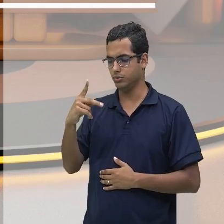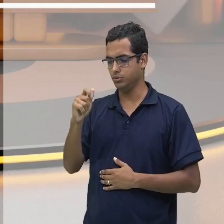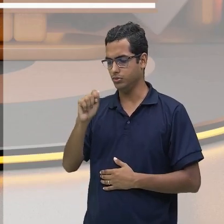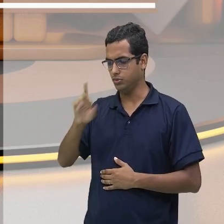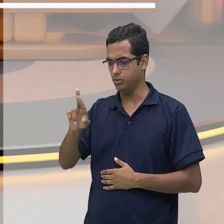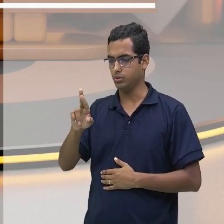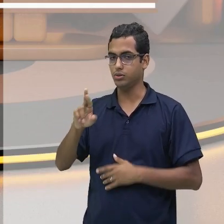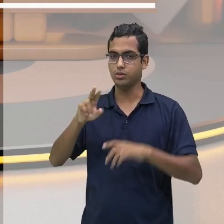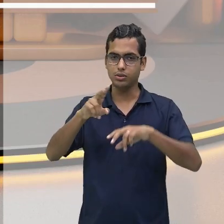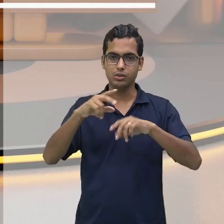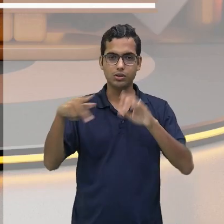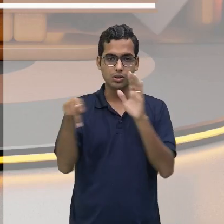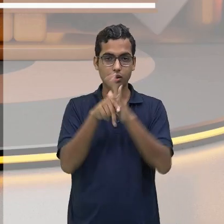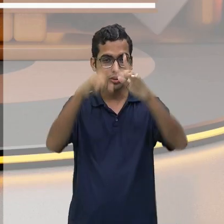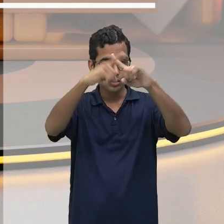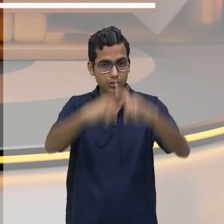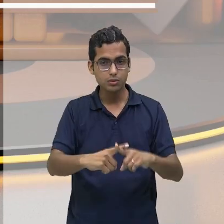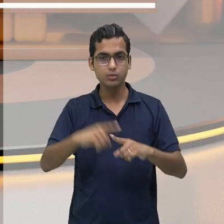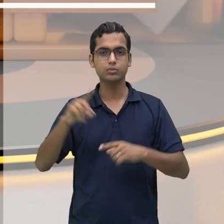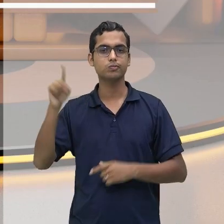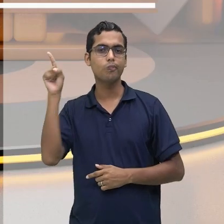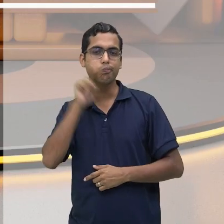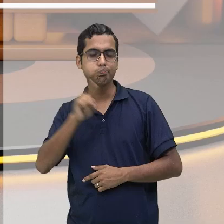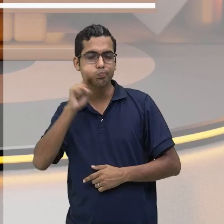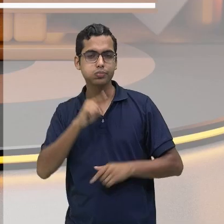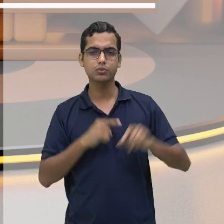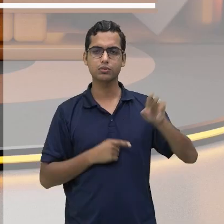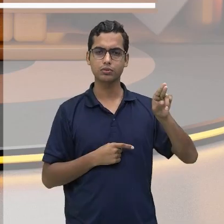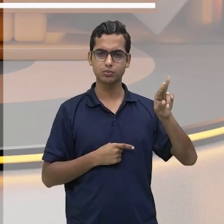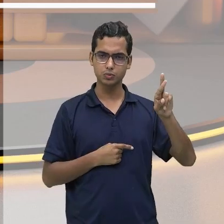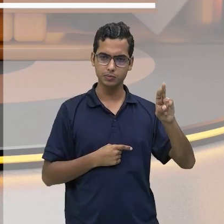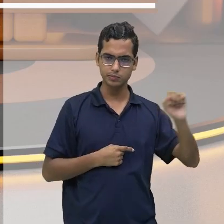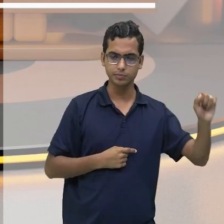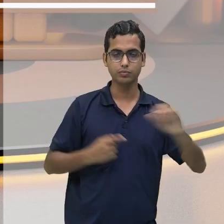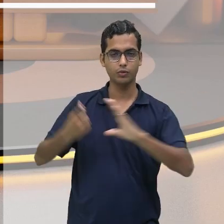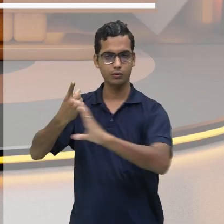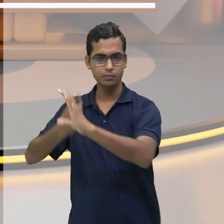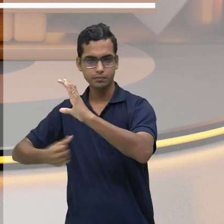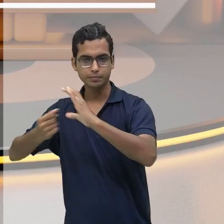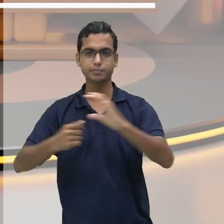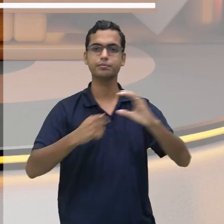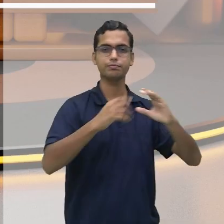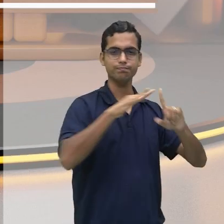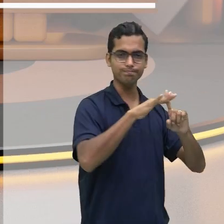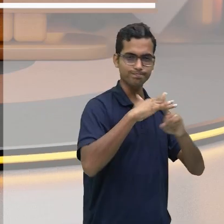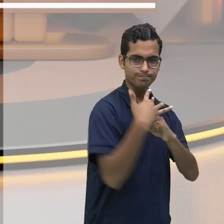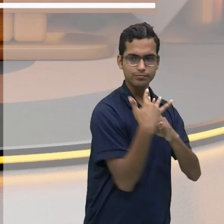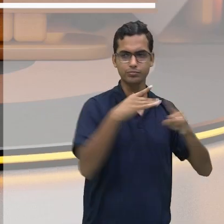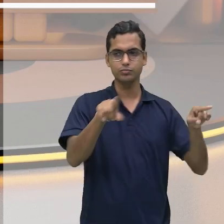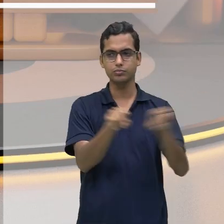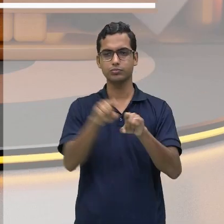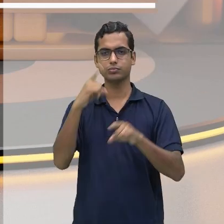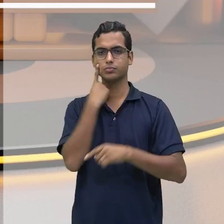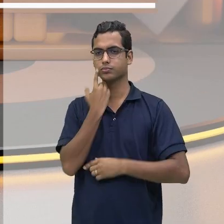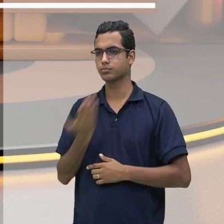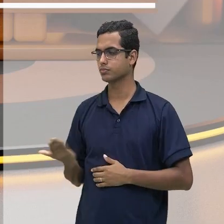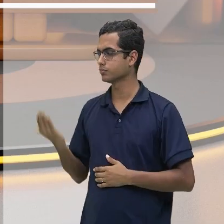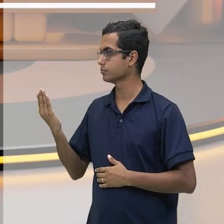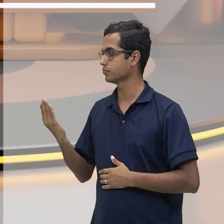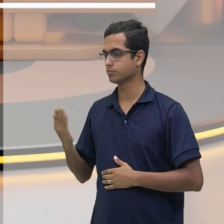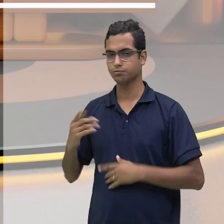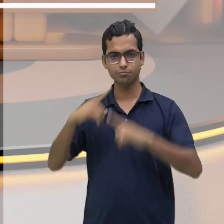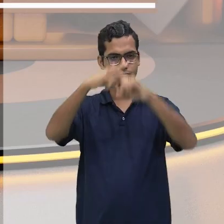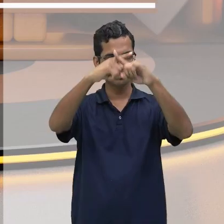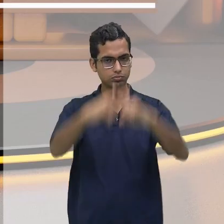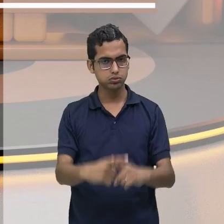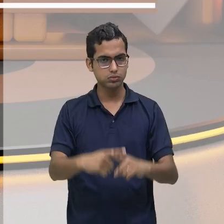pela disputa entre os Estados Unidos, que estava ali com o capitalismo, e a União Soviética, que estava com o